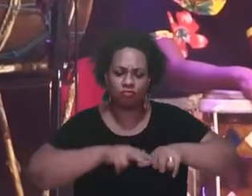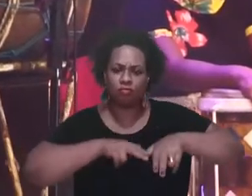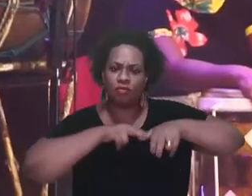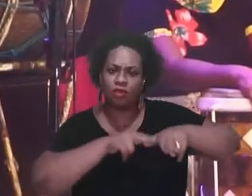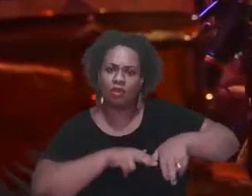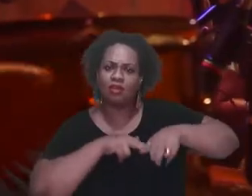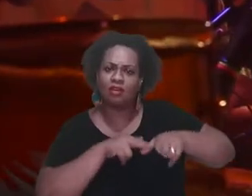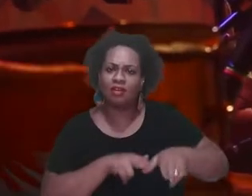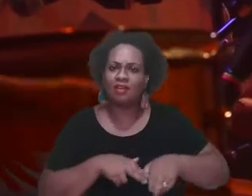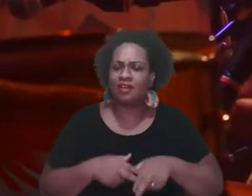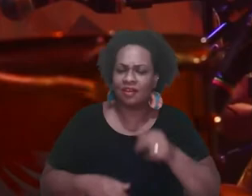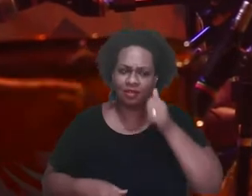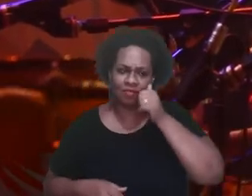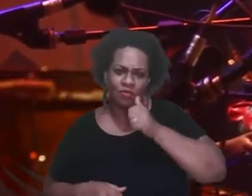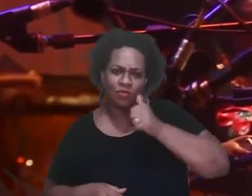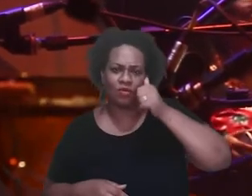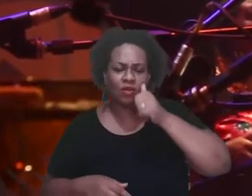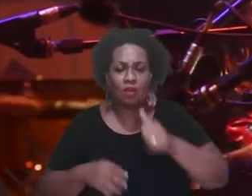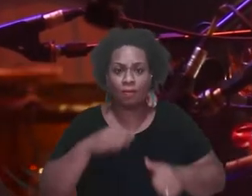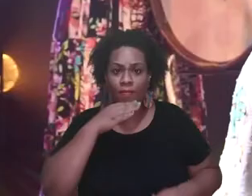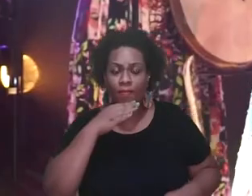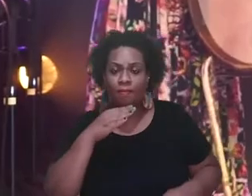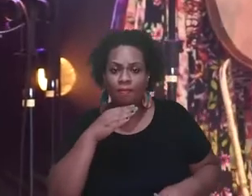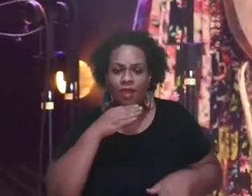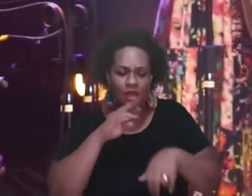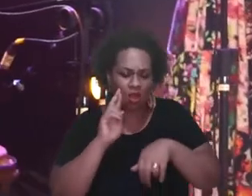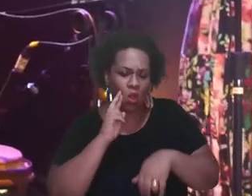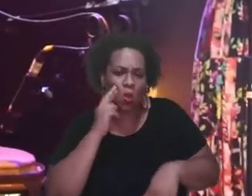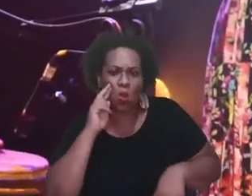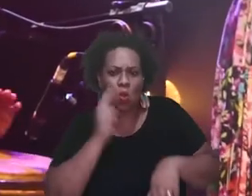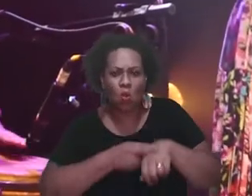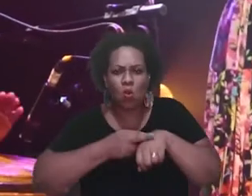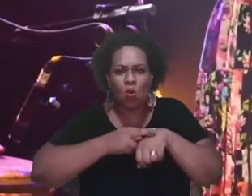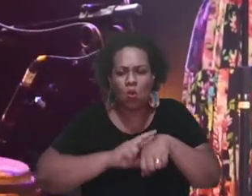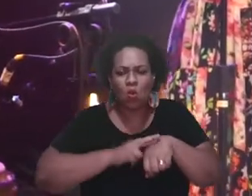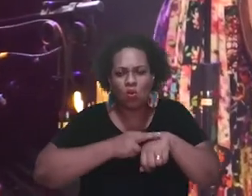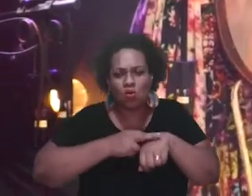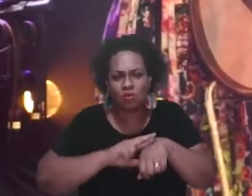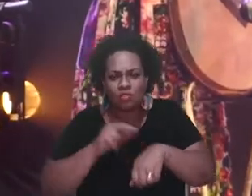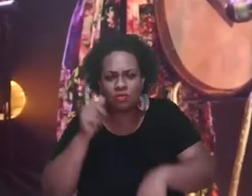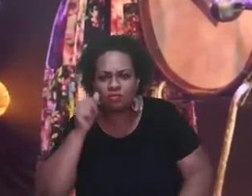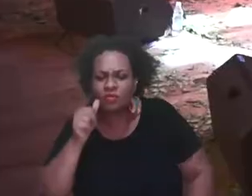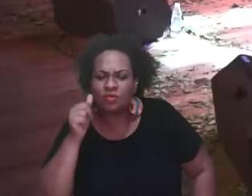macumbeiro mangá Faria espada macarrão cima da roça